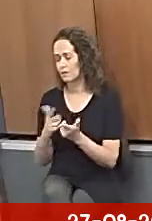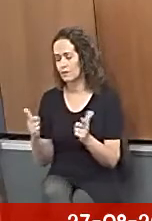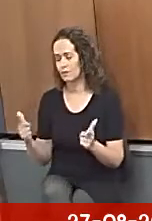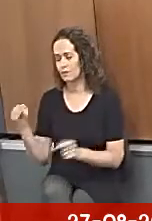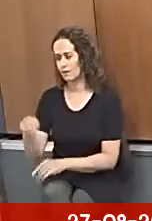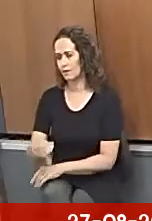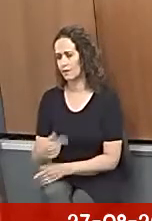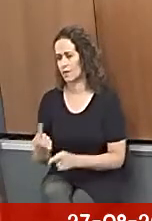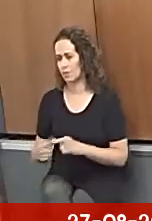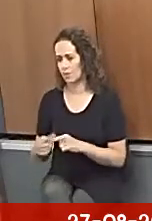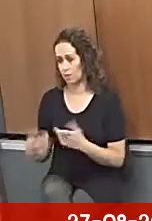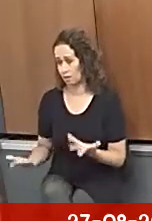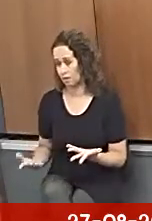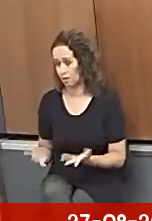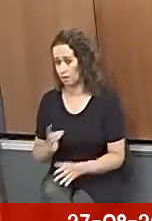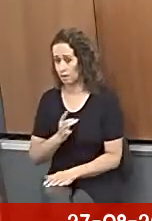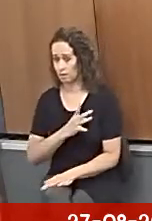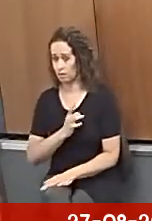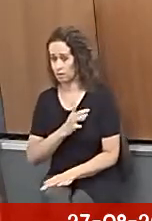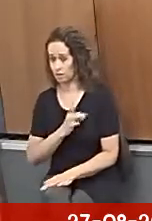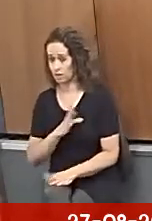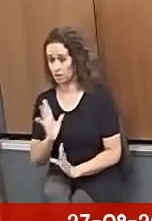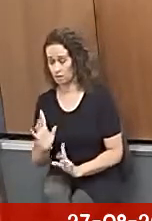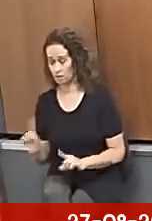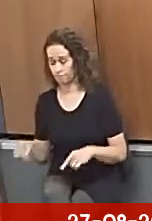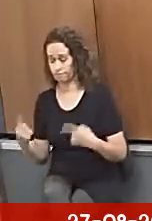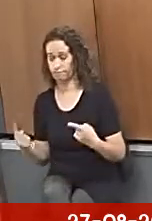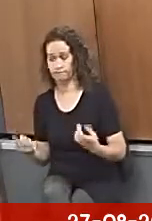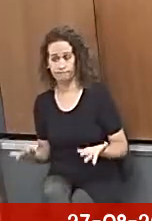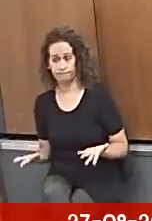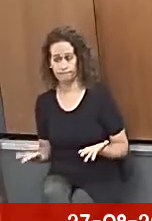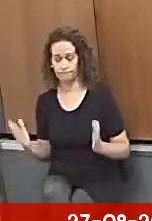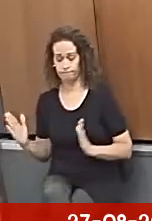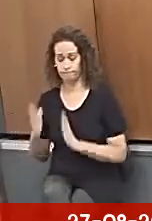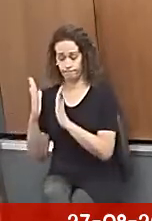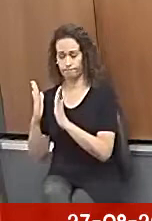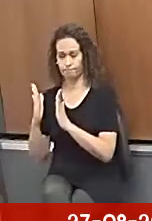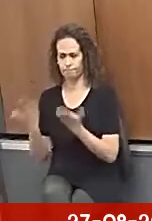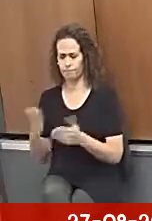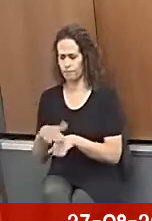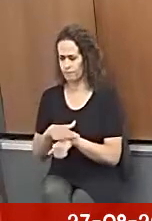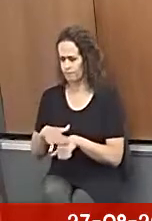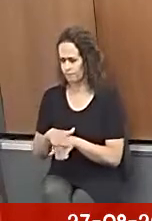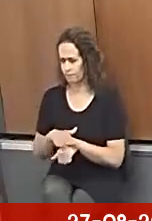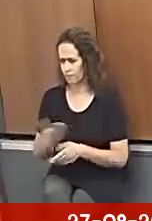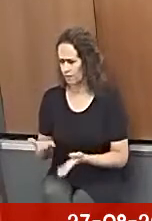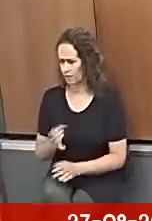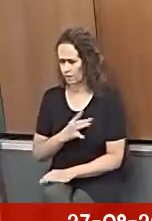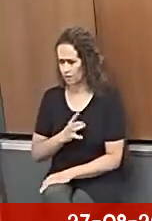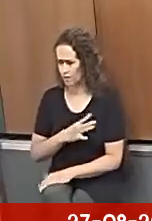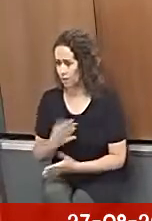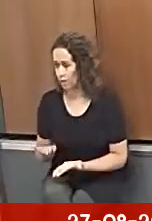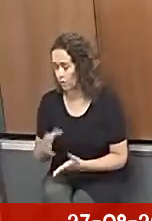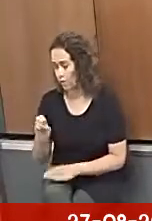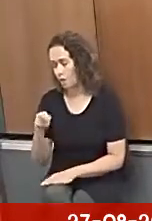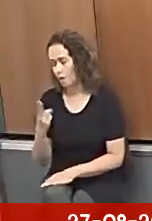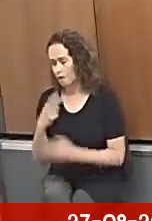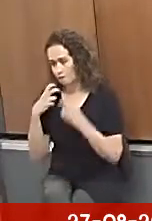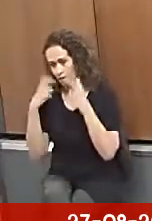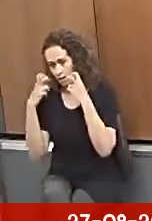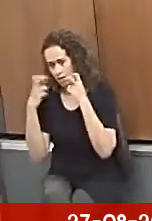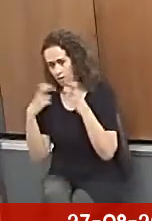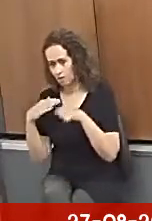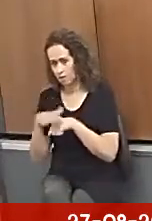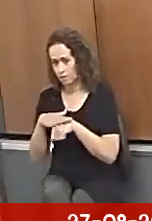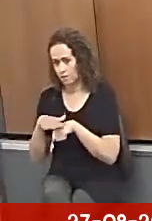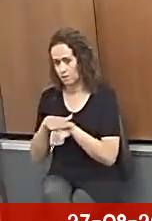porque tem medo de enfrentar o povo a minas arena têm medo de conversar com o povo ou será que tem vergonha de conversar